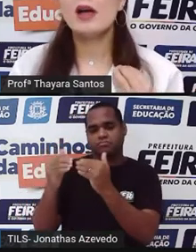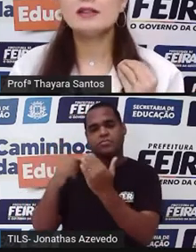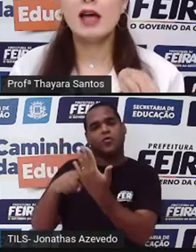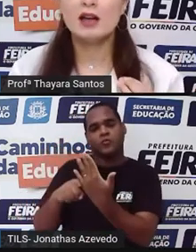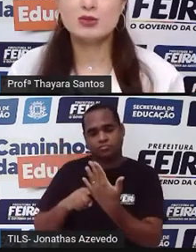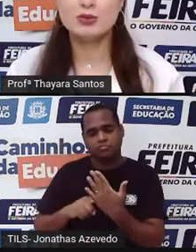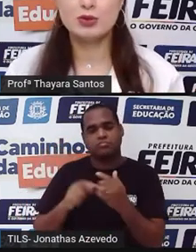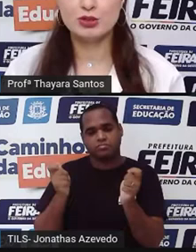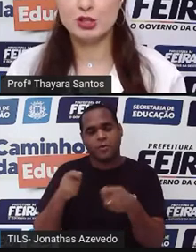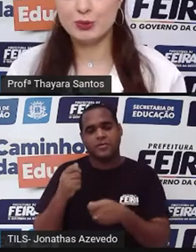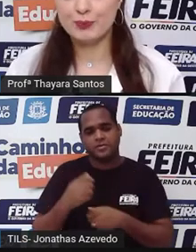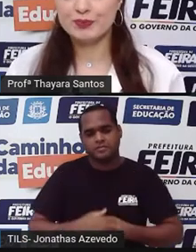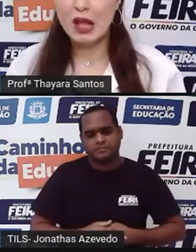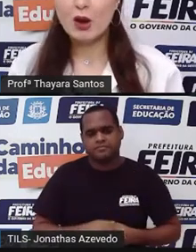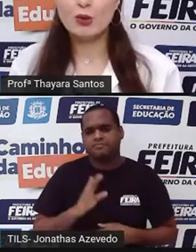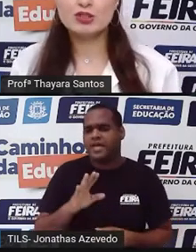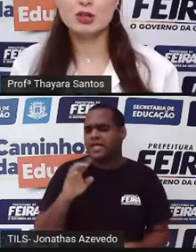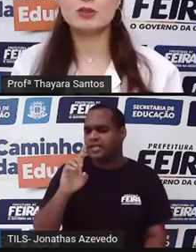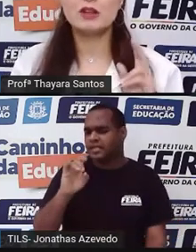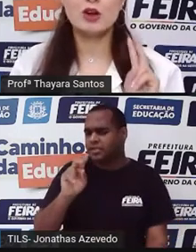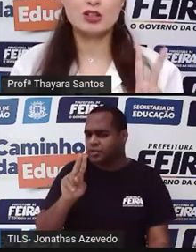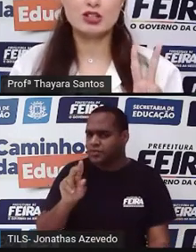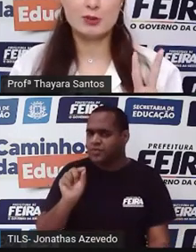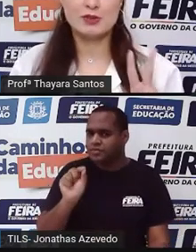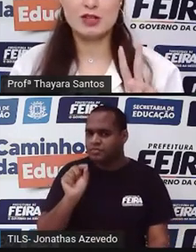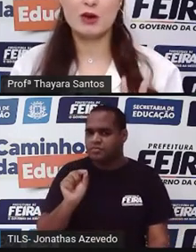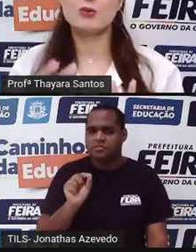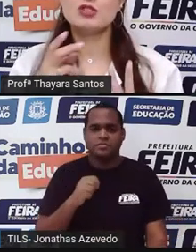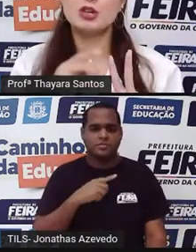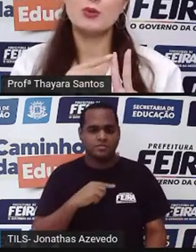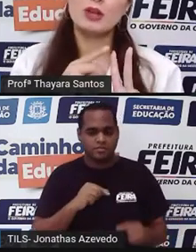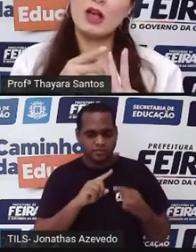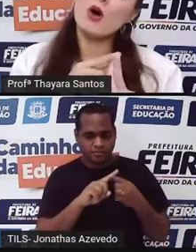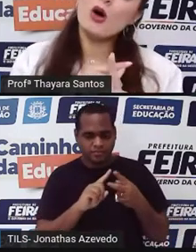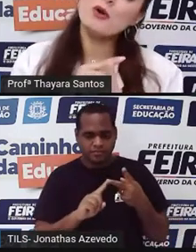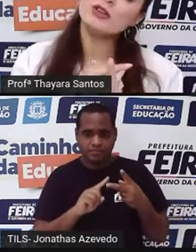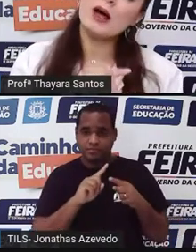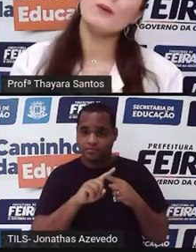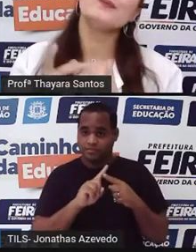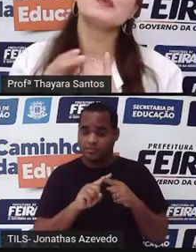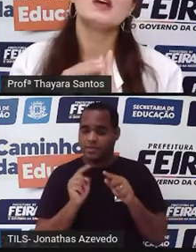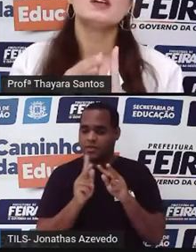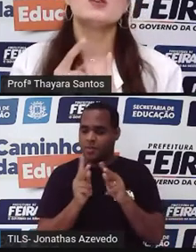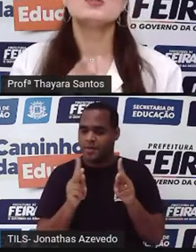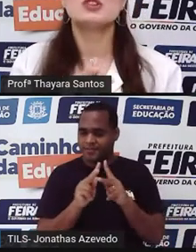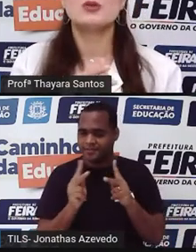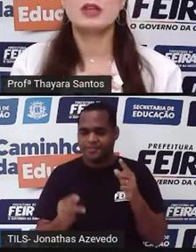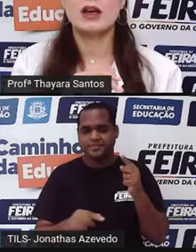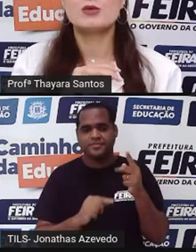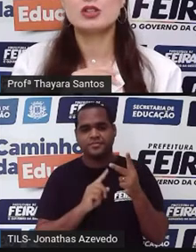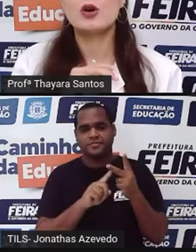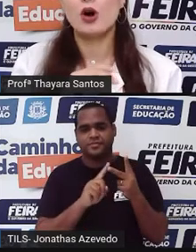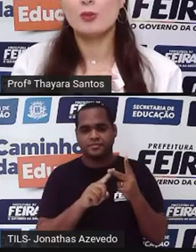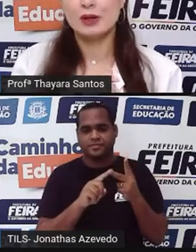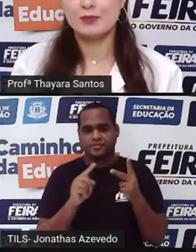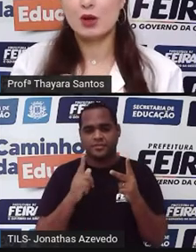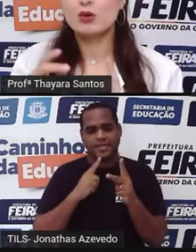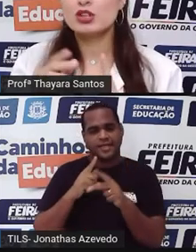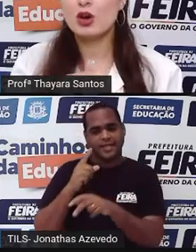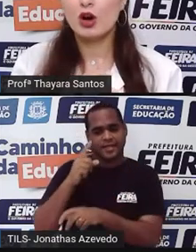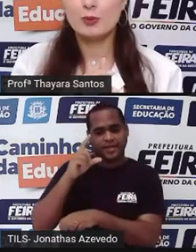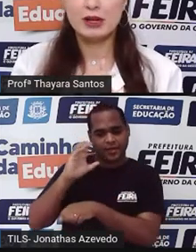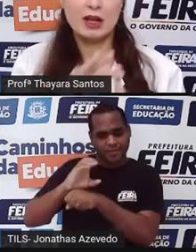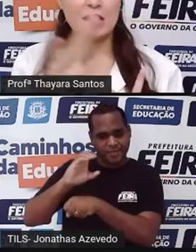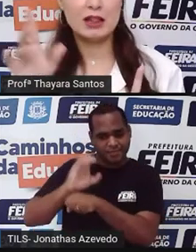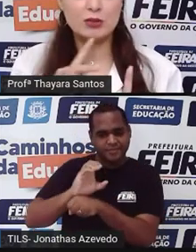Qual é a ideia do dia o dia tem dois chips né o DIU que é hormonal e o DIU que é o de cobre